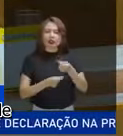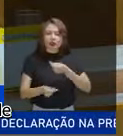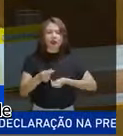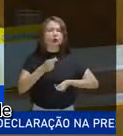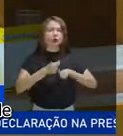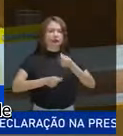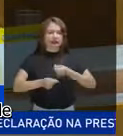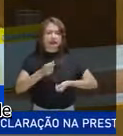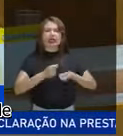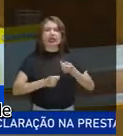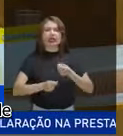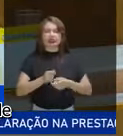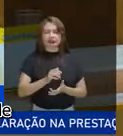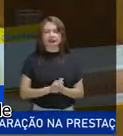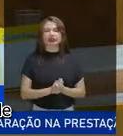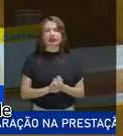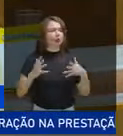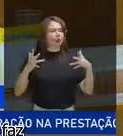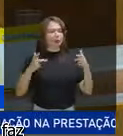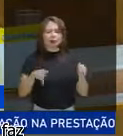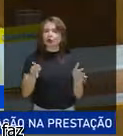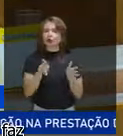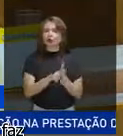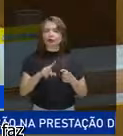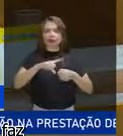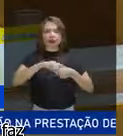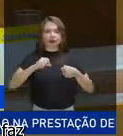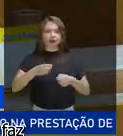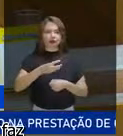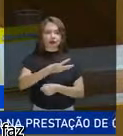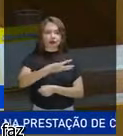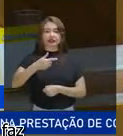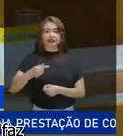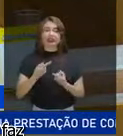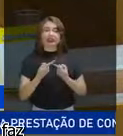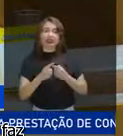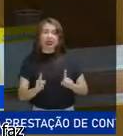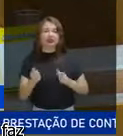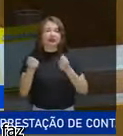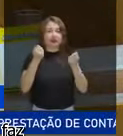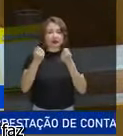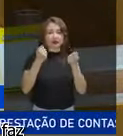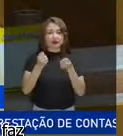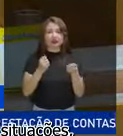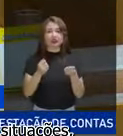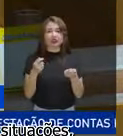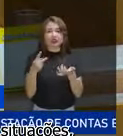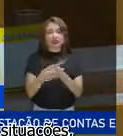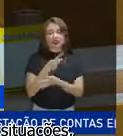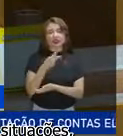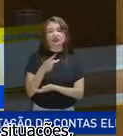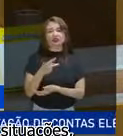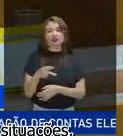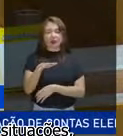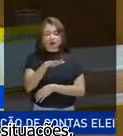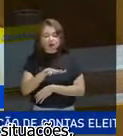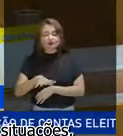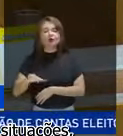todos os demais que estão lá no 37. A questão é que muitas vezes a gente faz uma análise do caso concreto e entende que